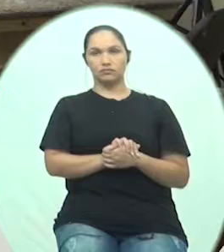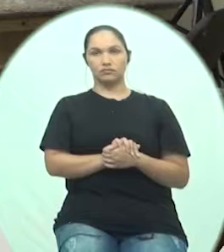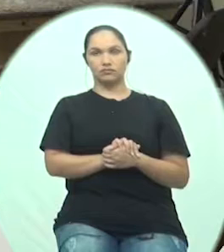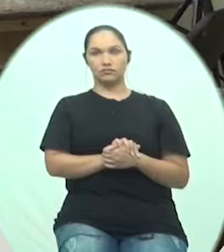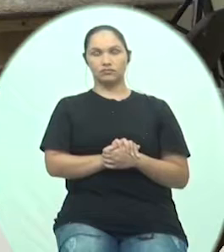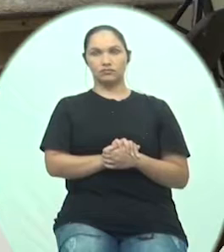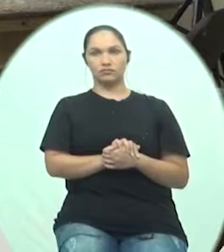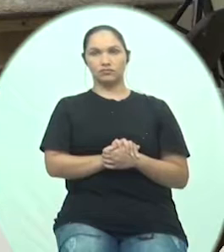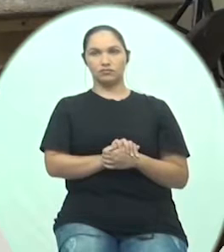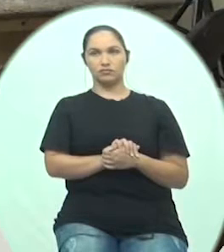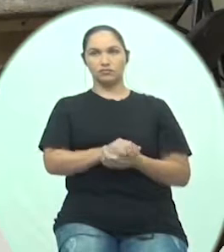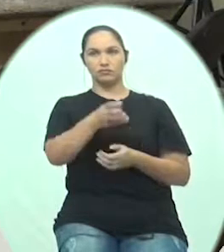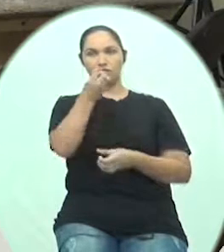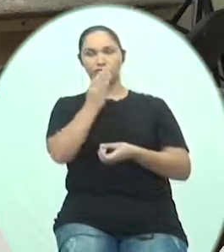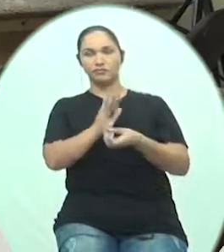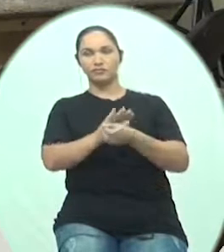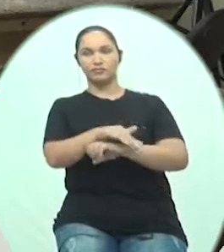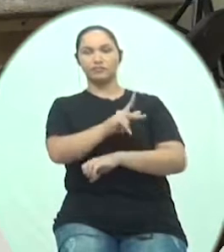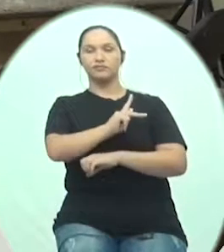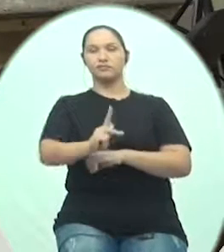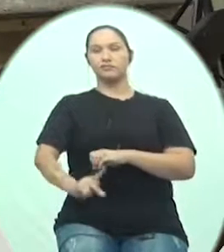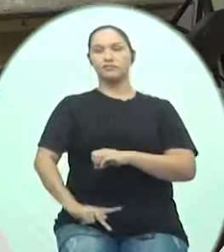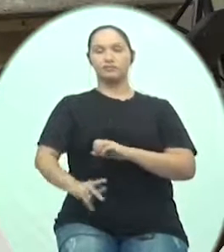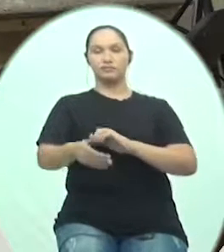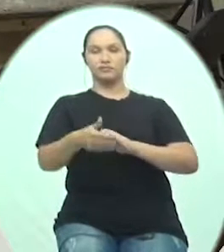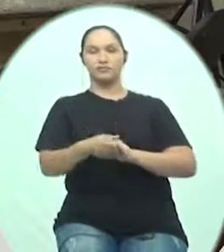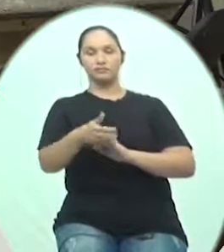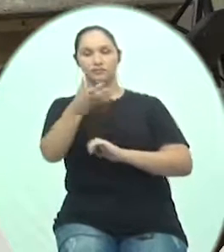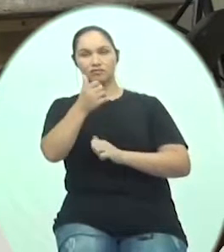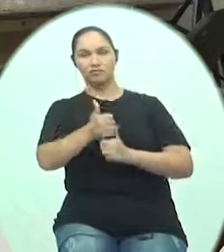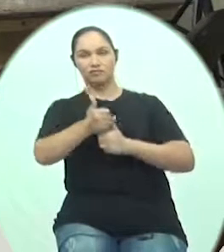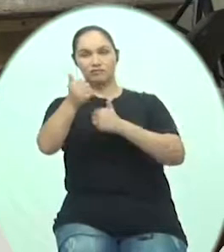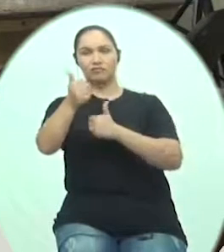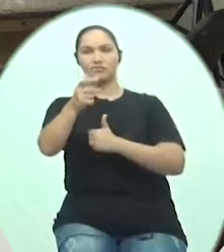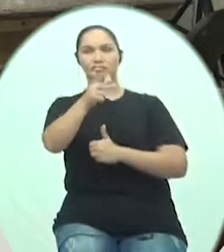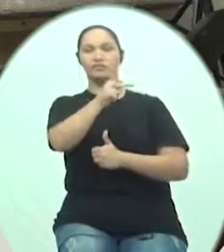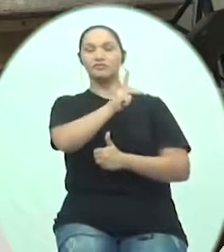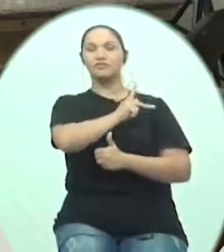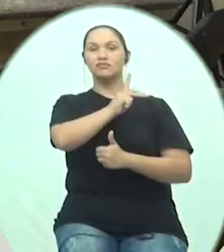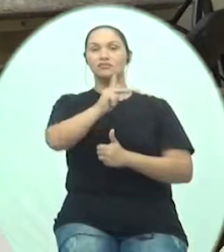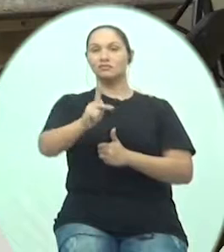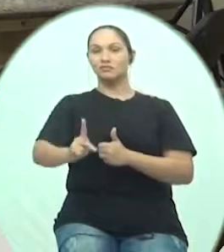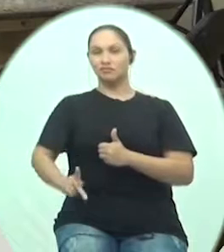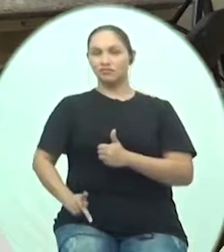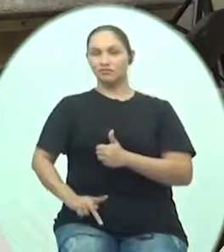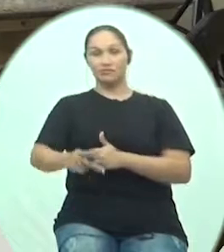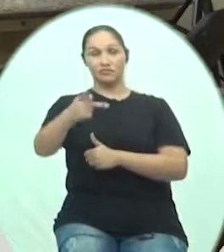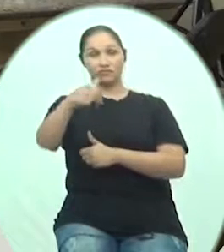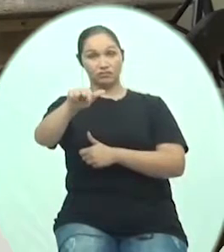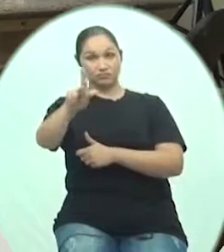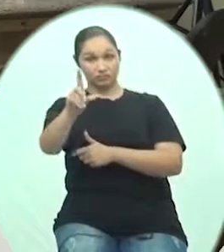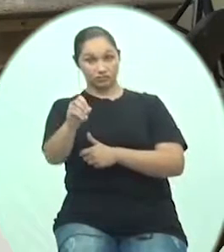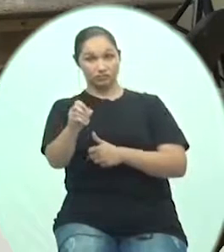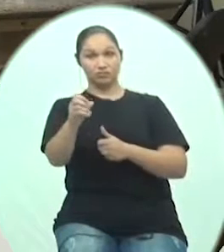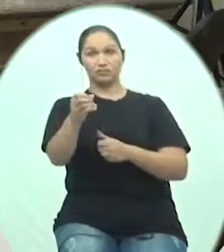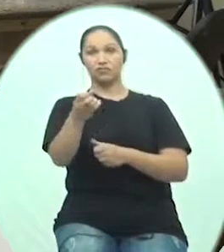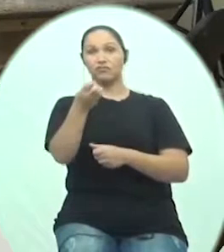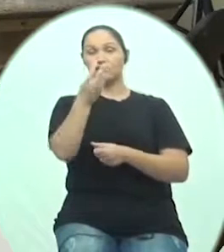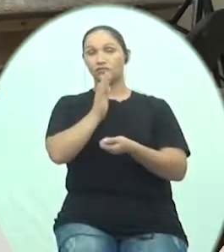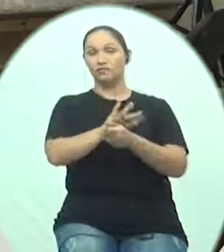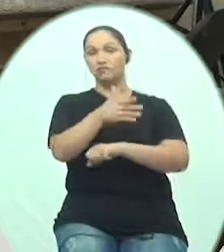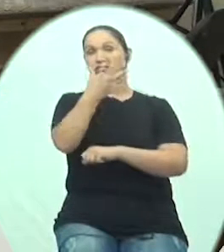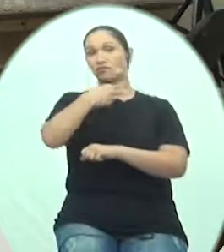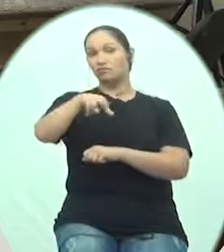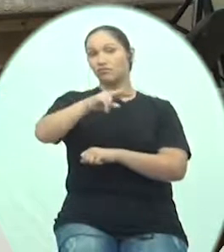minutos boa noite senhor presidente vice-presidente vereador Paulo farez Boa noite a todos os vereadores e vereadoras ao